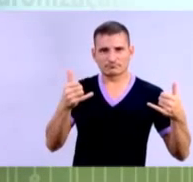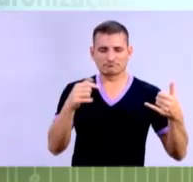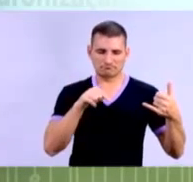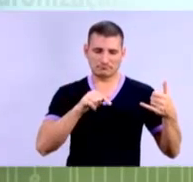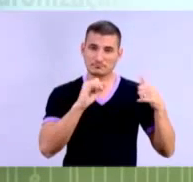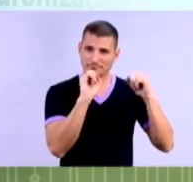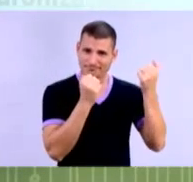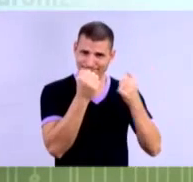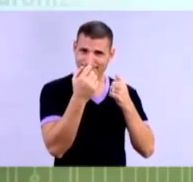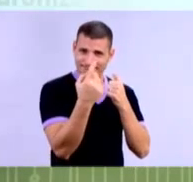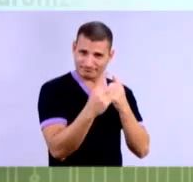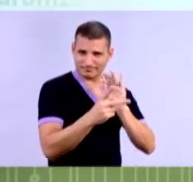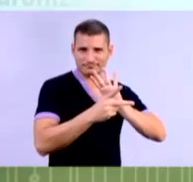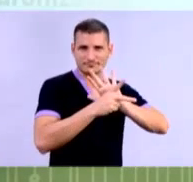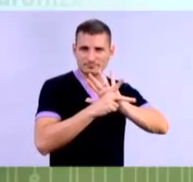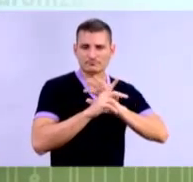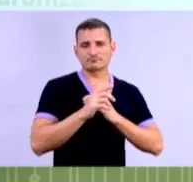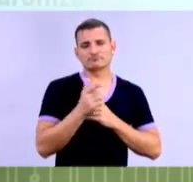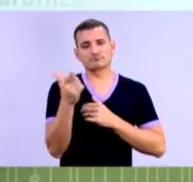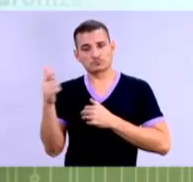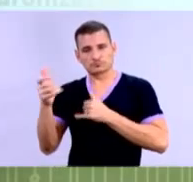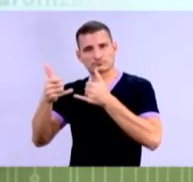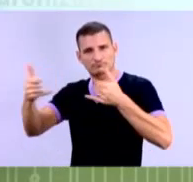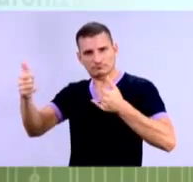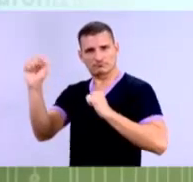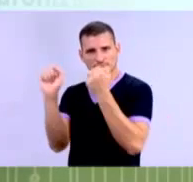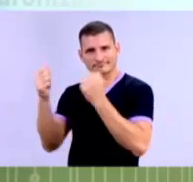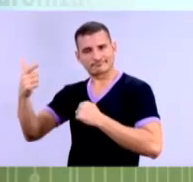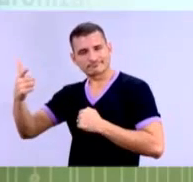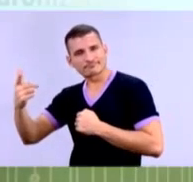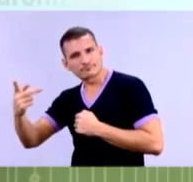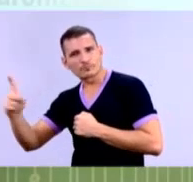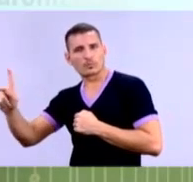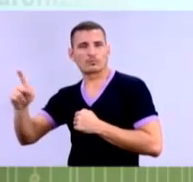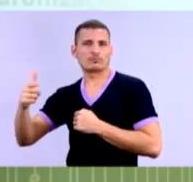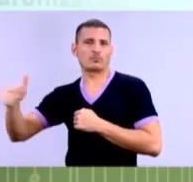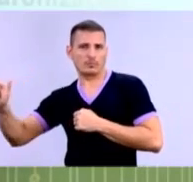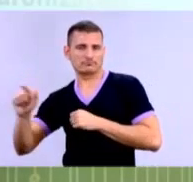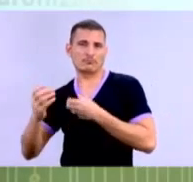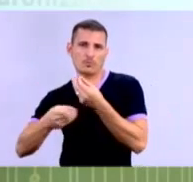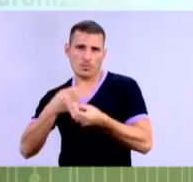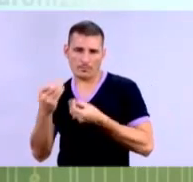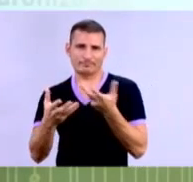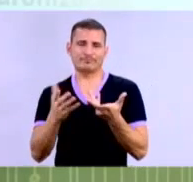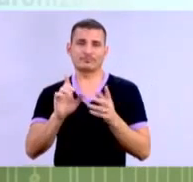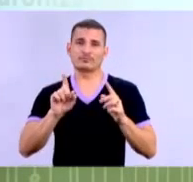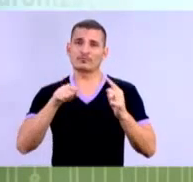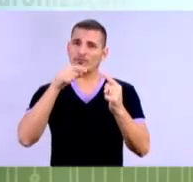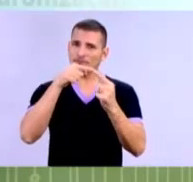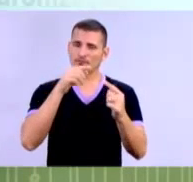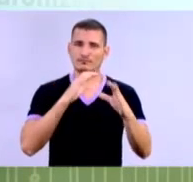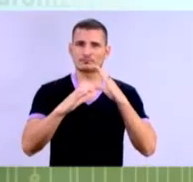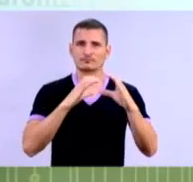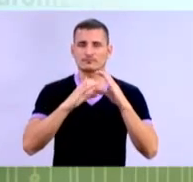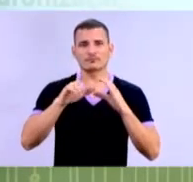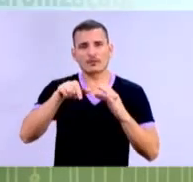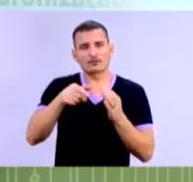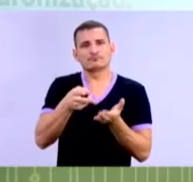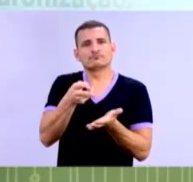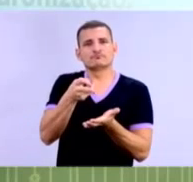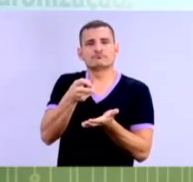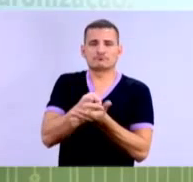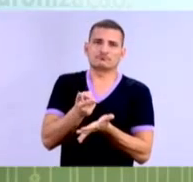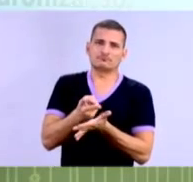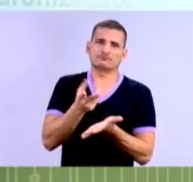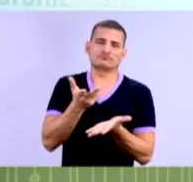determinado fabricante, como se trabalha com um cabo de um outro fabricante, sendo que o objetivo da comunicação, por exemplo, seria a mesma,